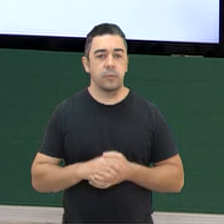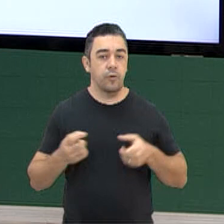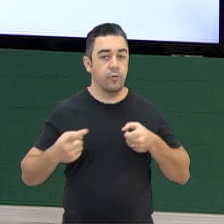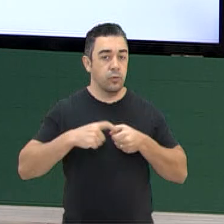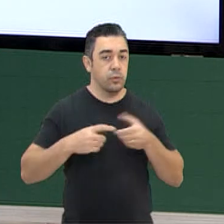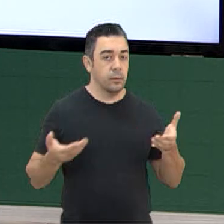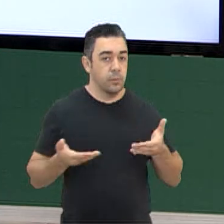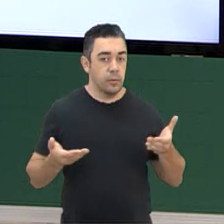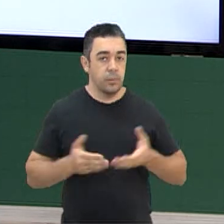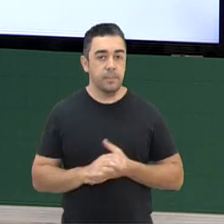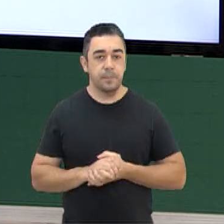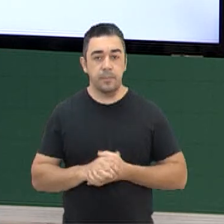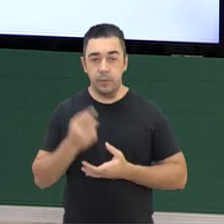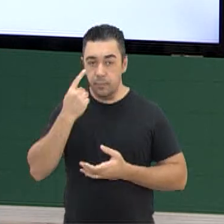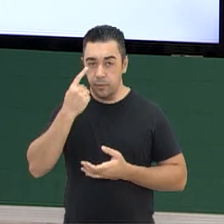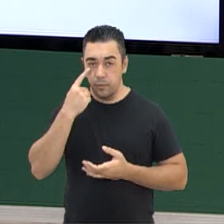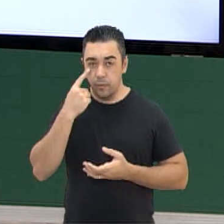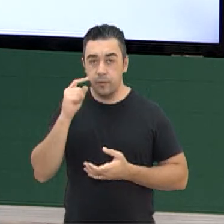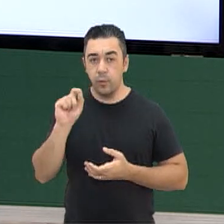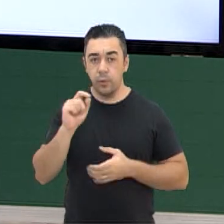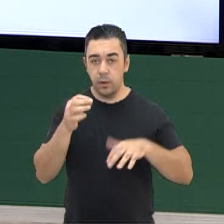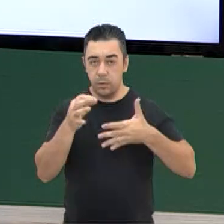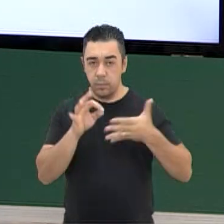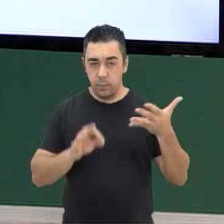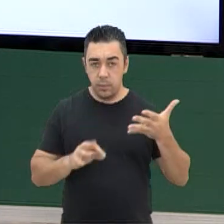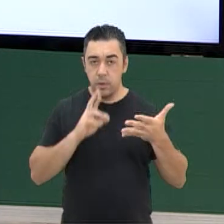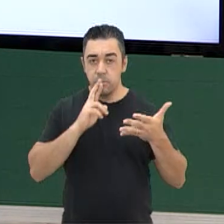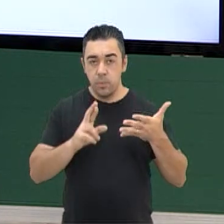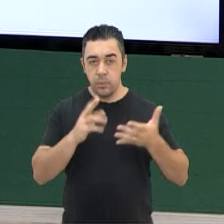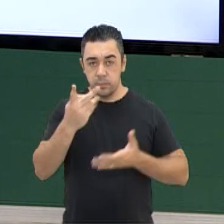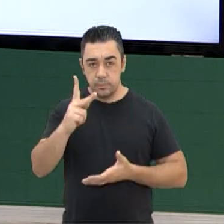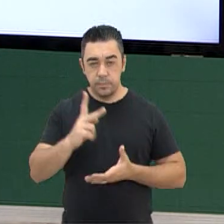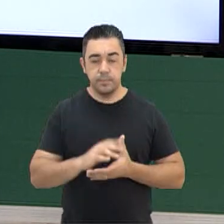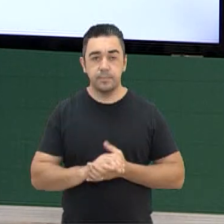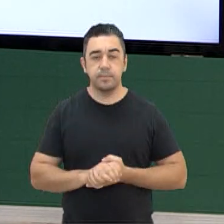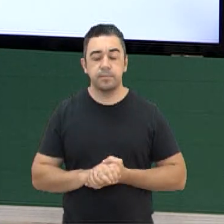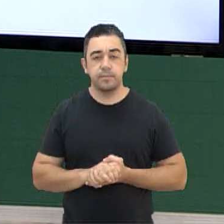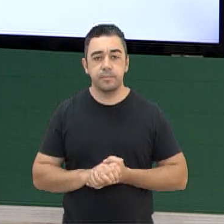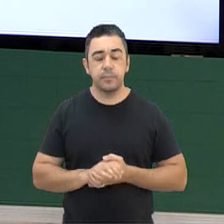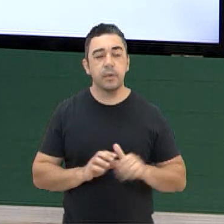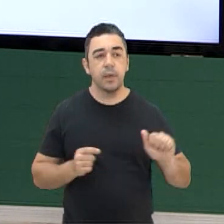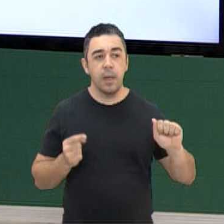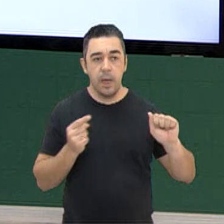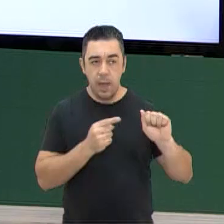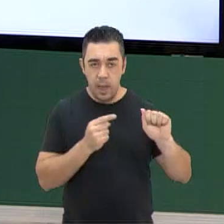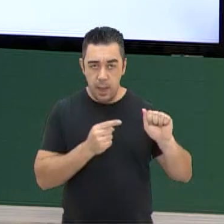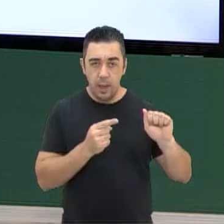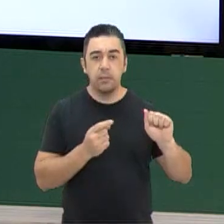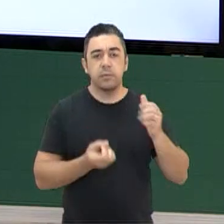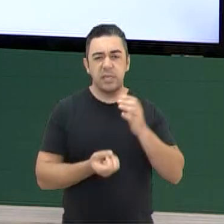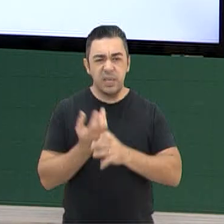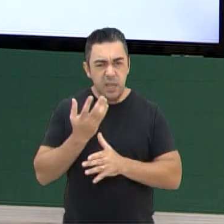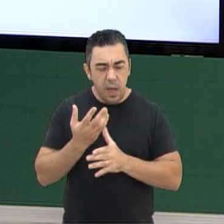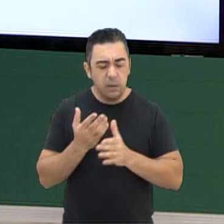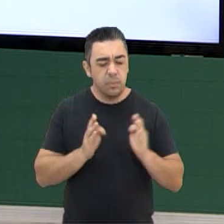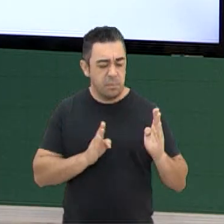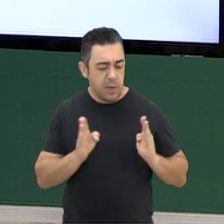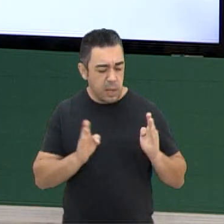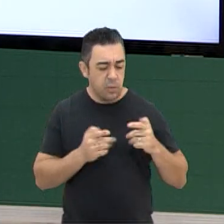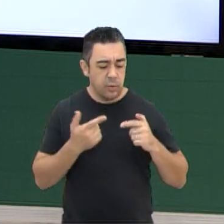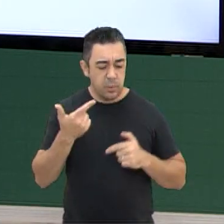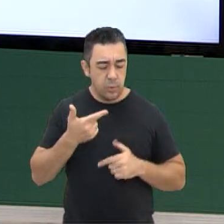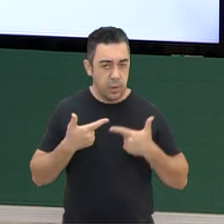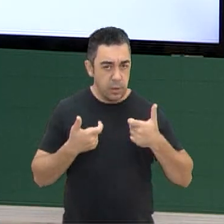Retornamos então, vamos lá conferir as suas respostas. Letra A, o goalball foi criado durante a Segunda